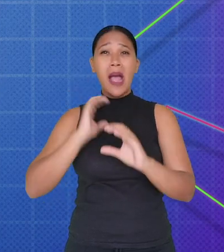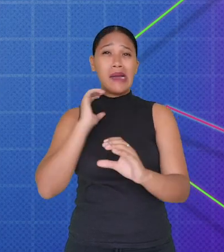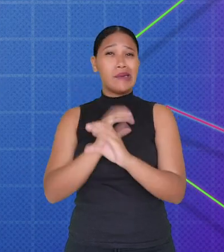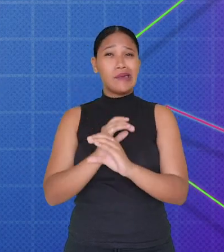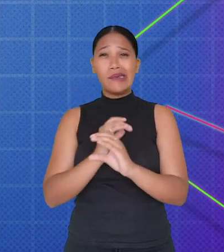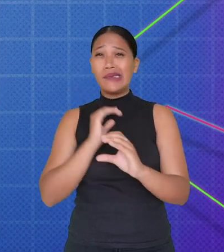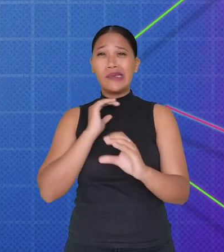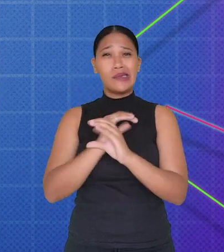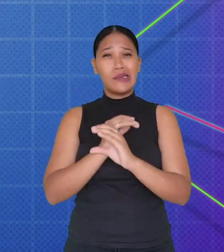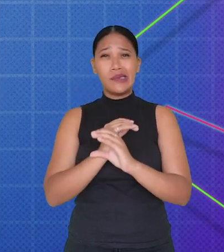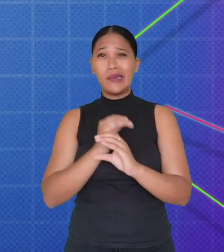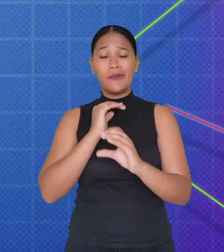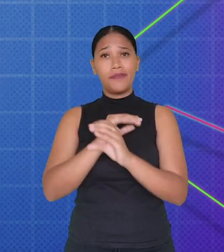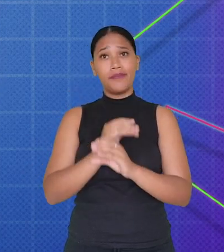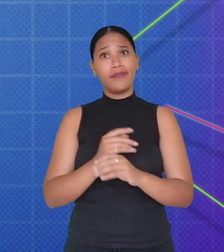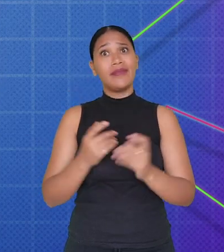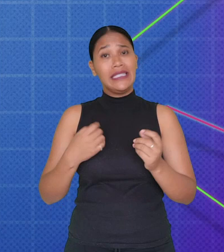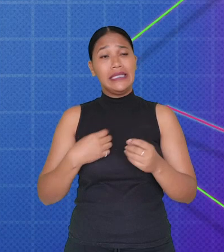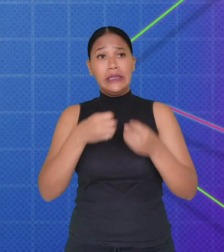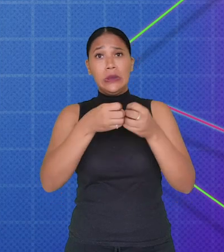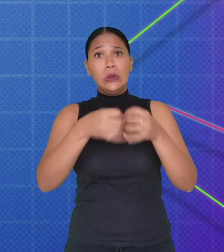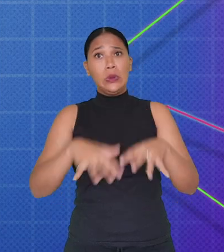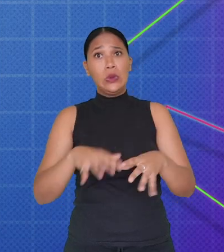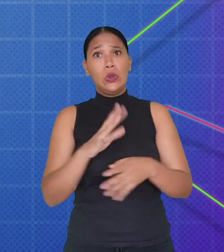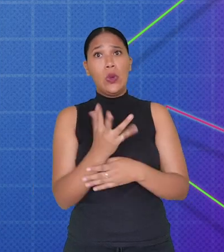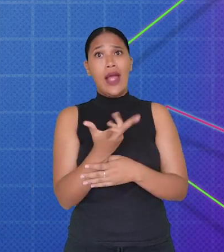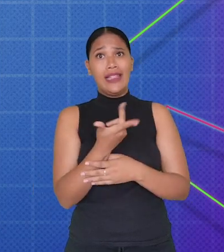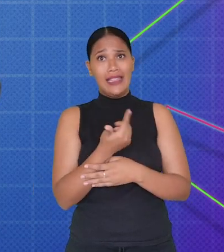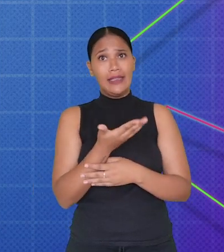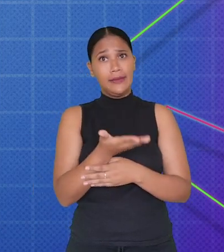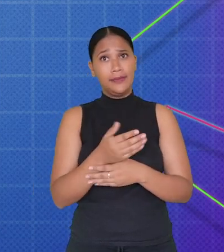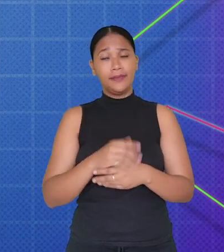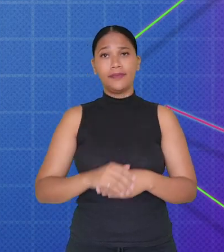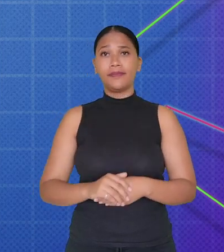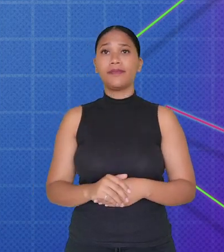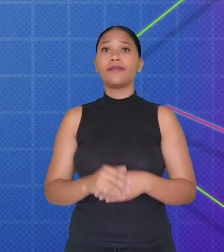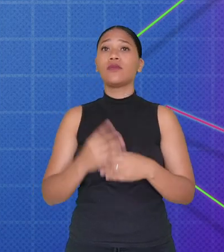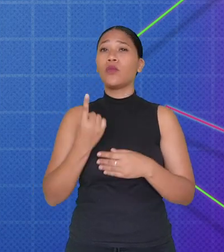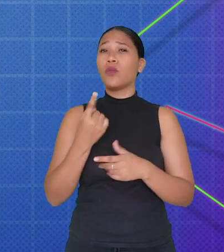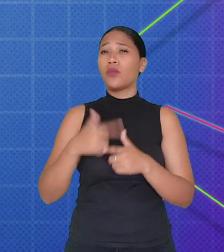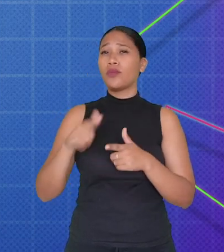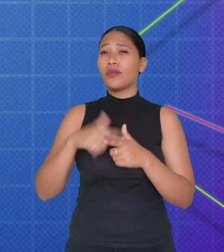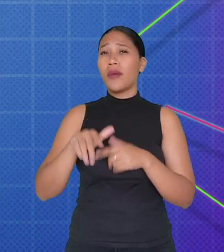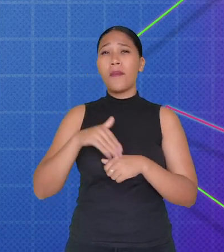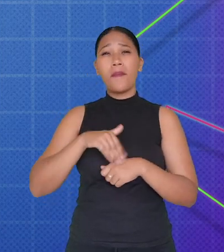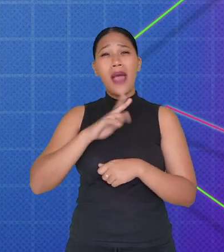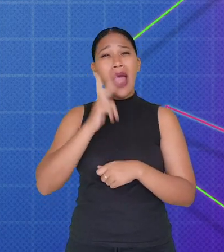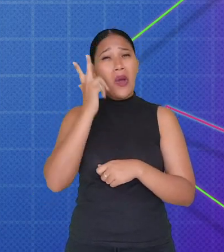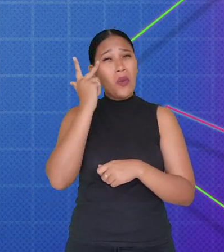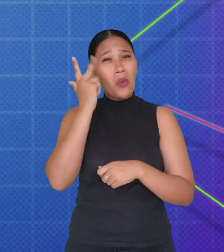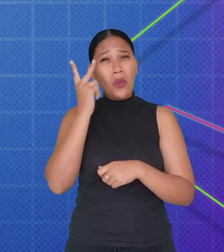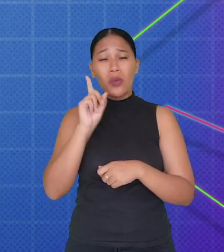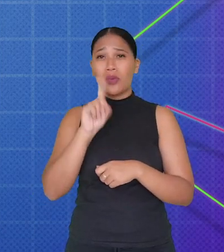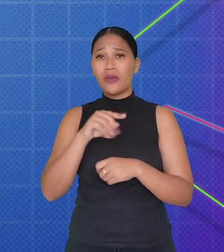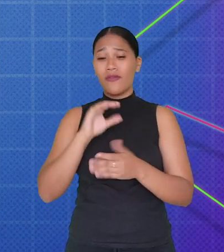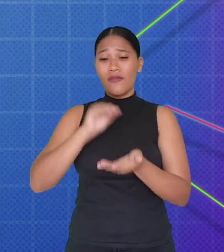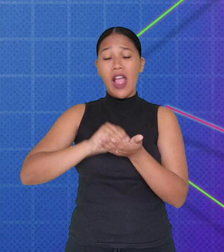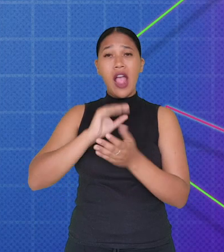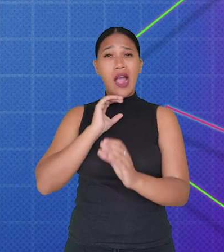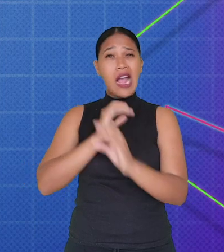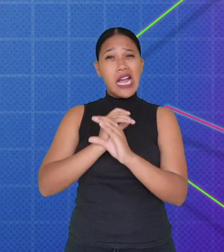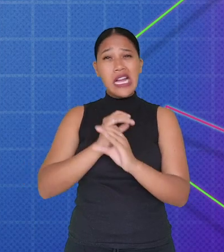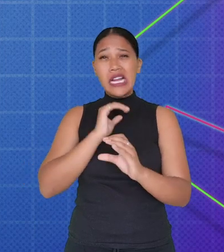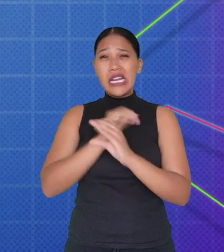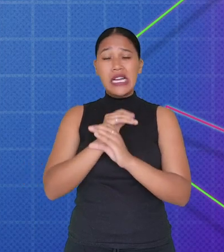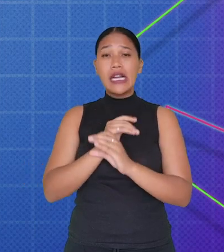entre essas áreas o que pode afetar significativamente a qualidade e o sucesso de um jogo um dos problemas mais comuns que surgem por